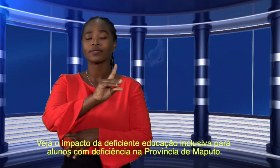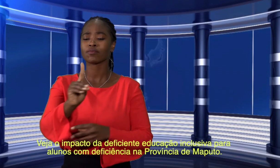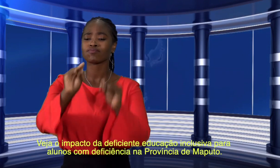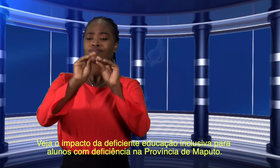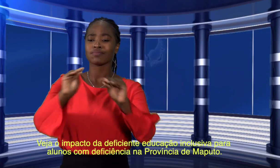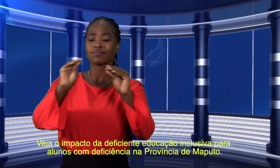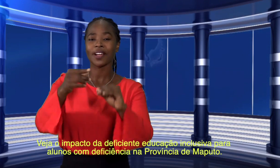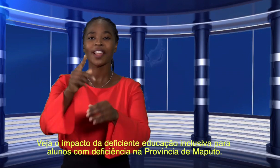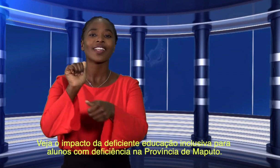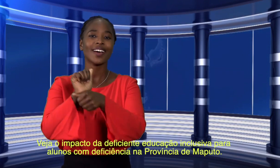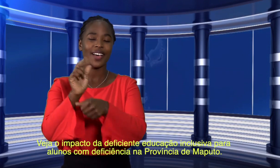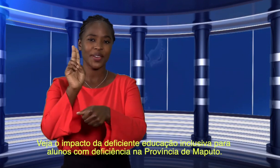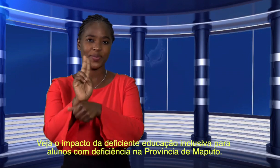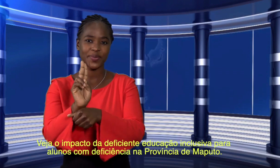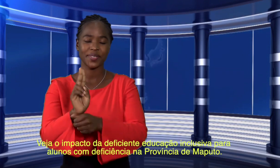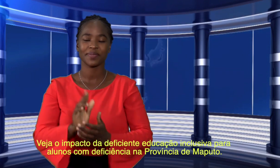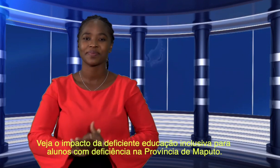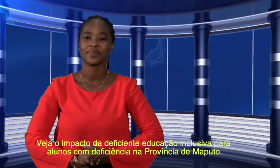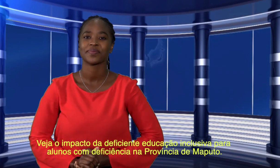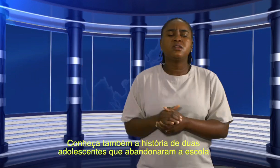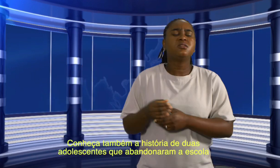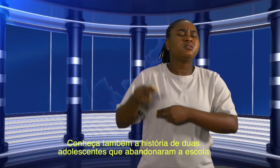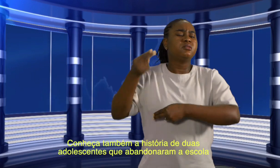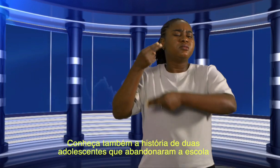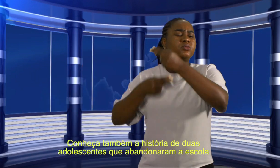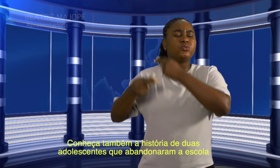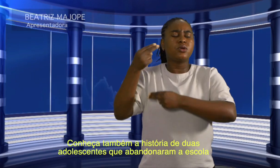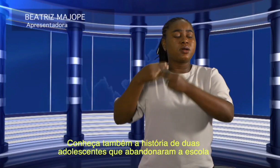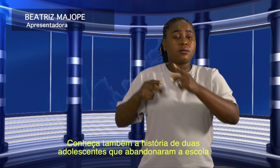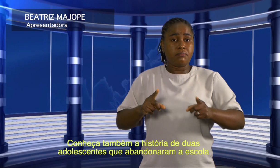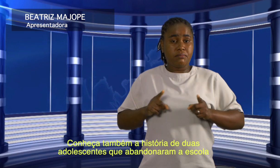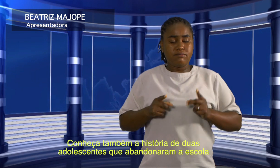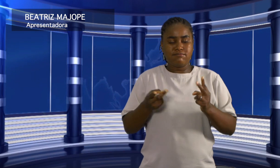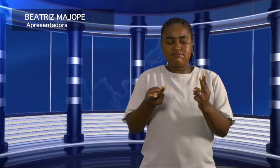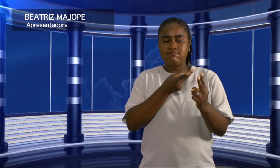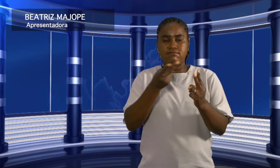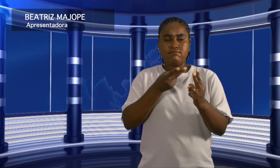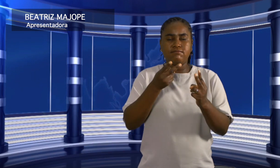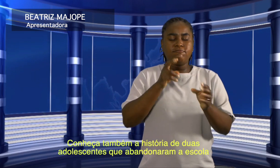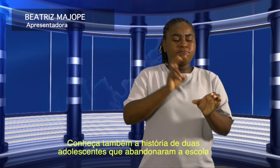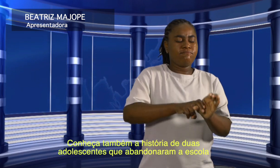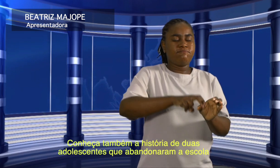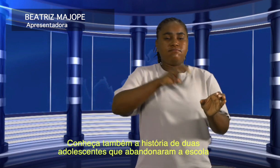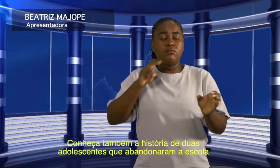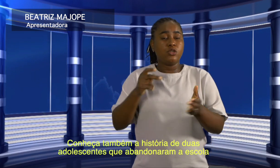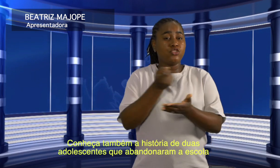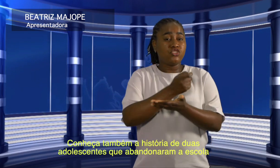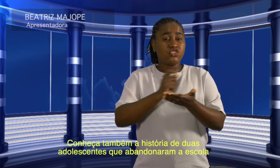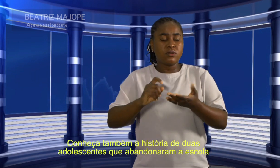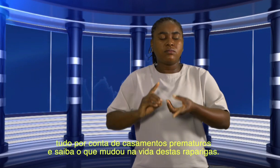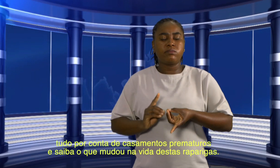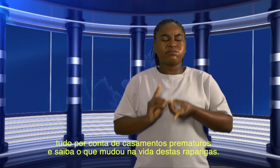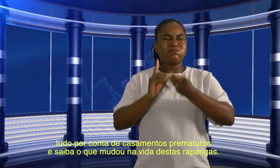para alunos com deficiência na província de Maputo. Conheça também a história de duas adolescentes que abandonaram a